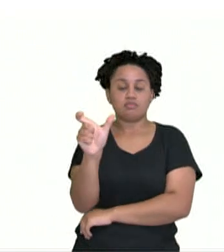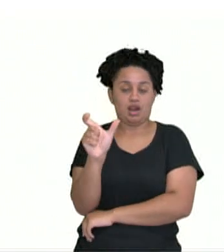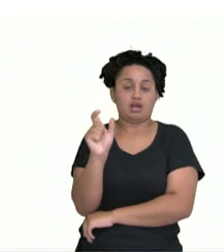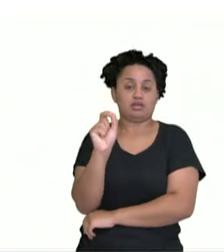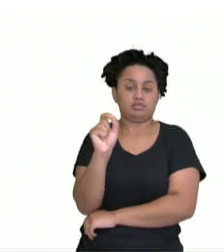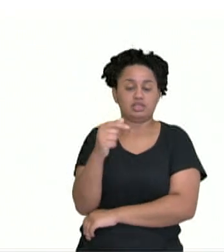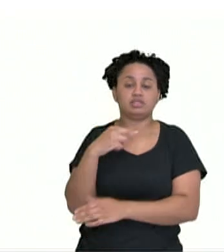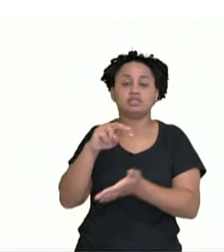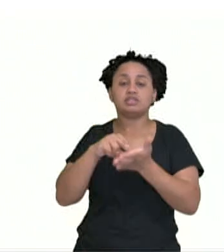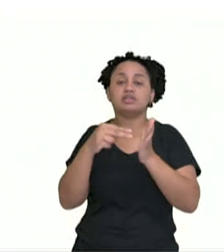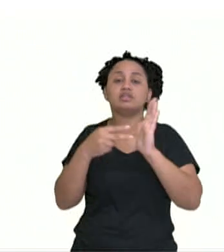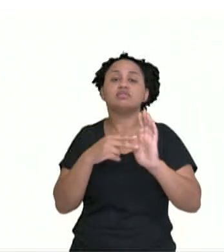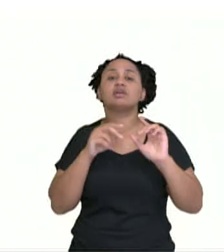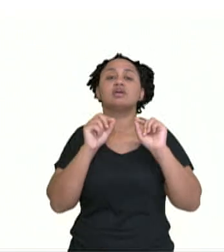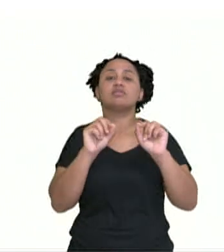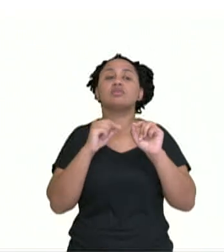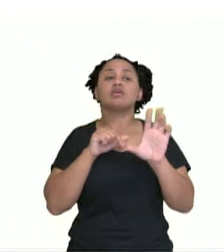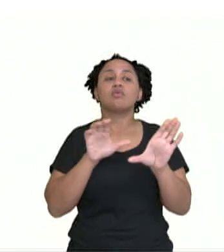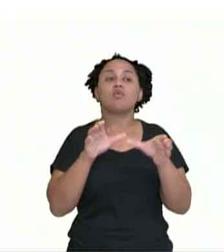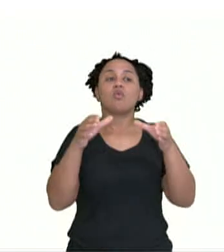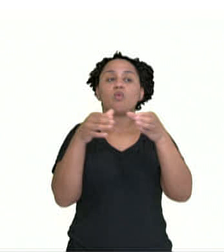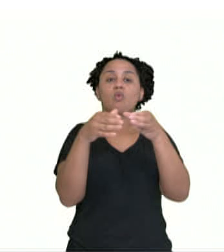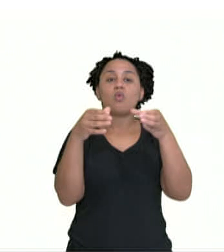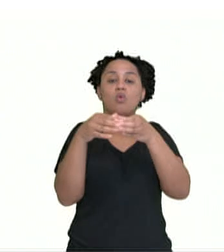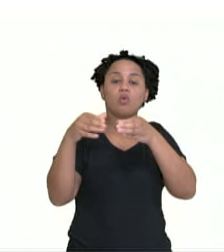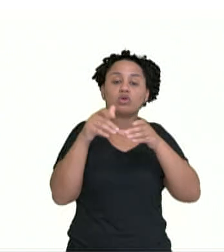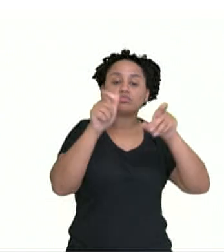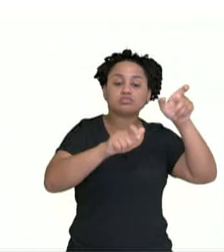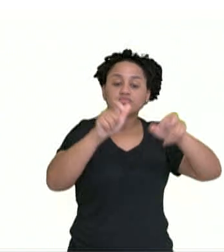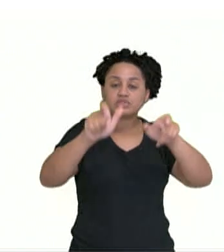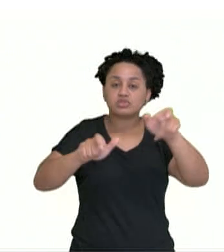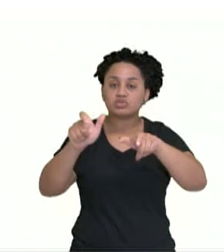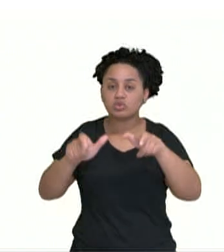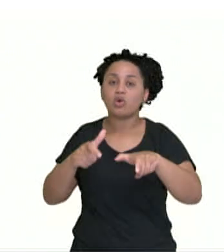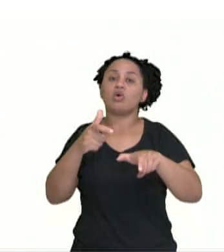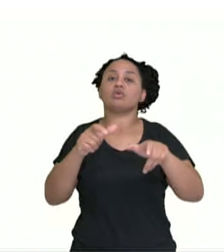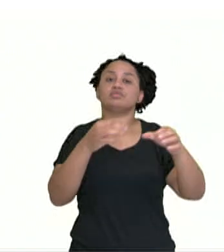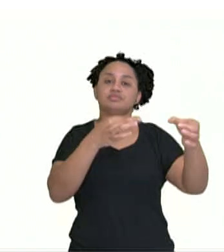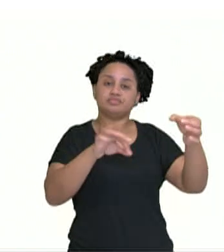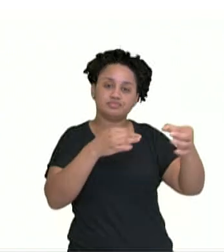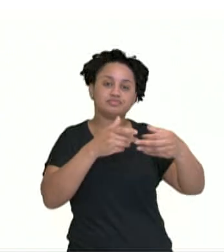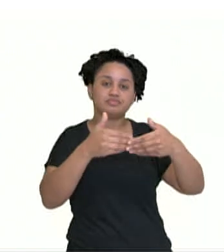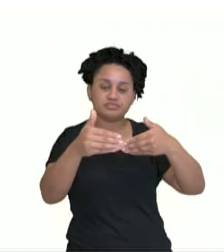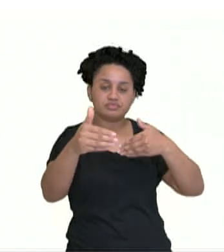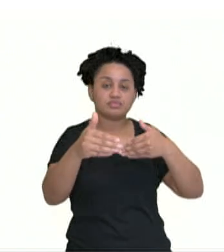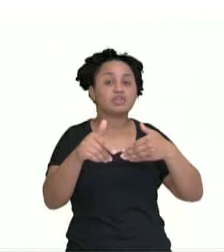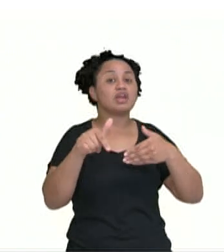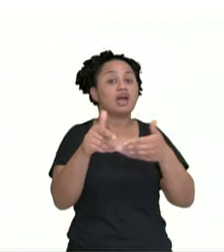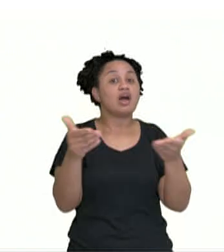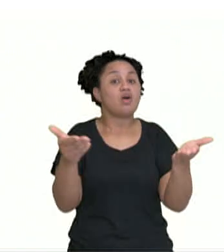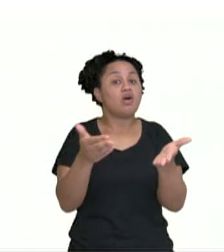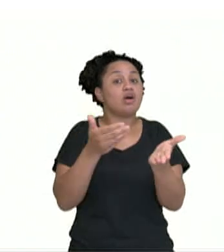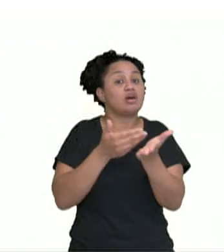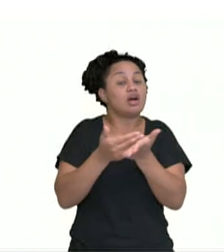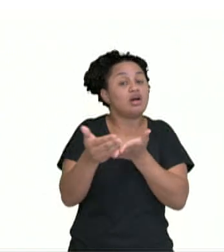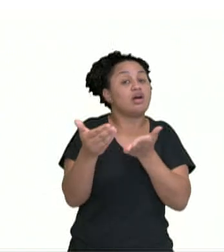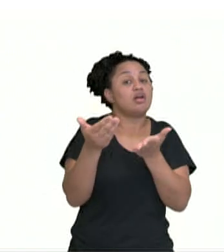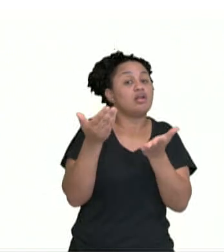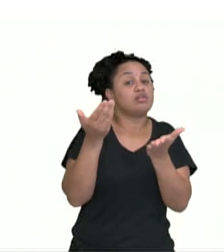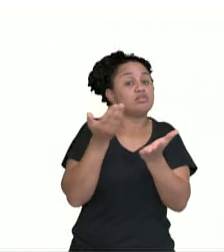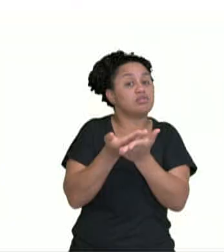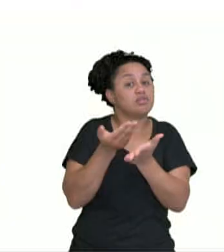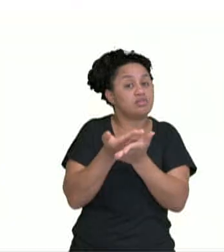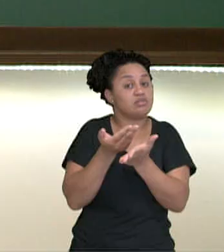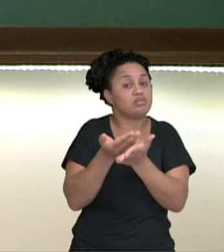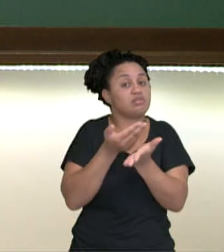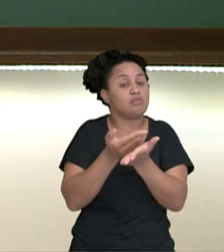para designar o grupo de executantes de música. E é aqui que a nossa aula começa a ficar interessante.